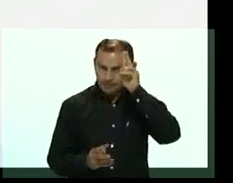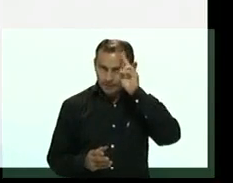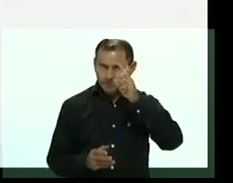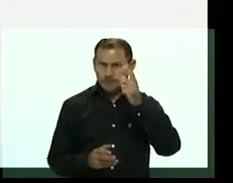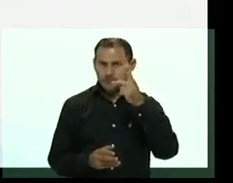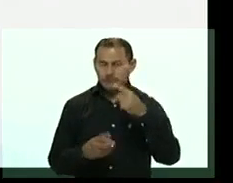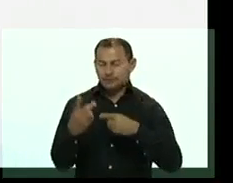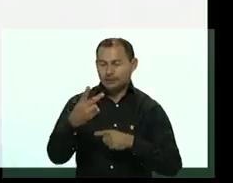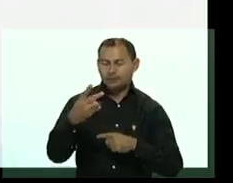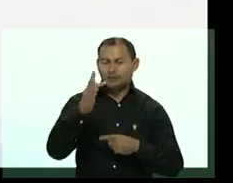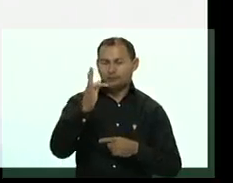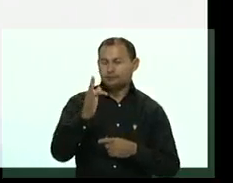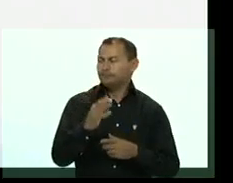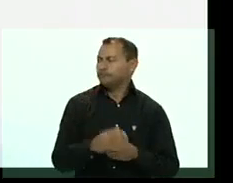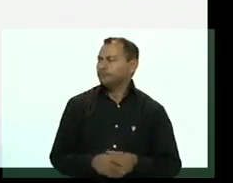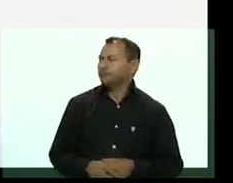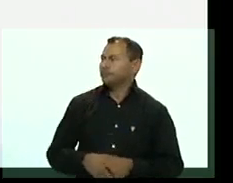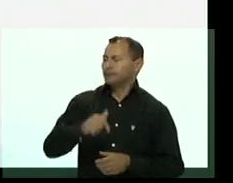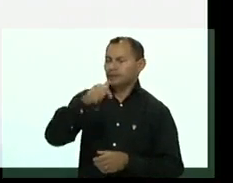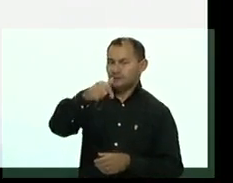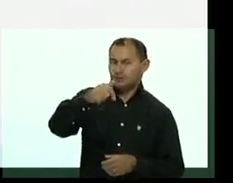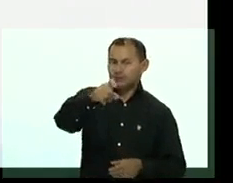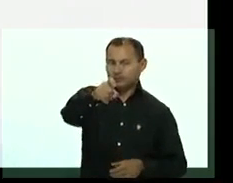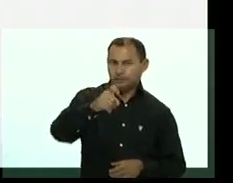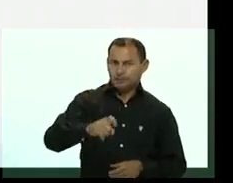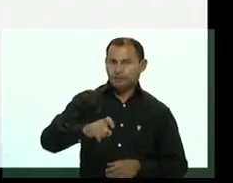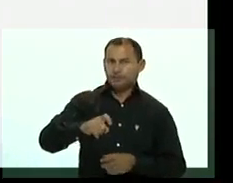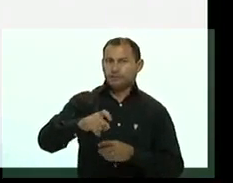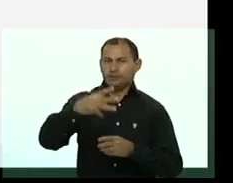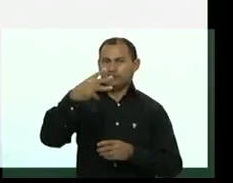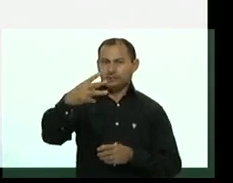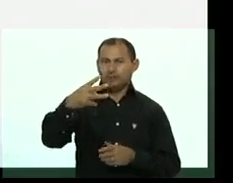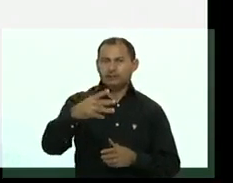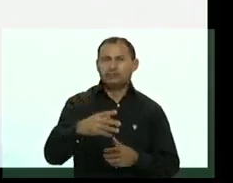segunda função é 7x³